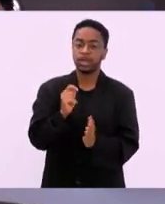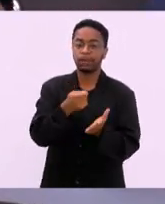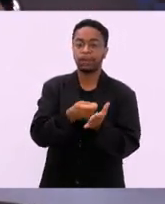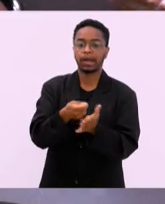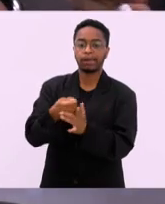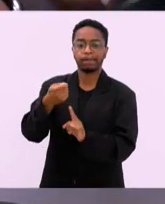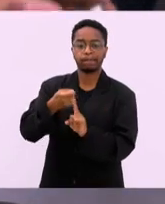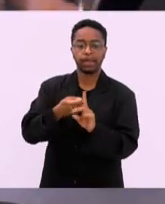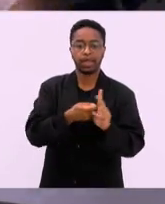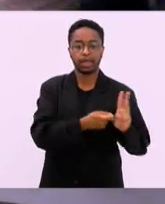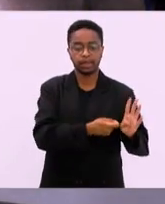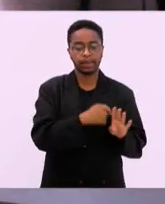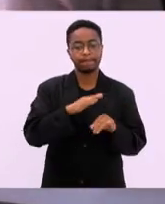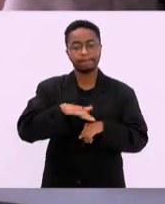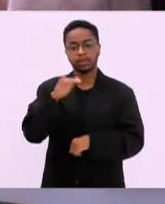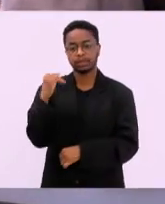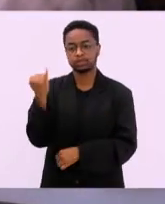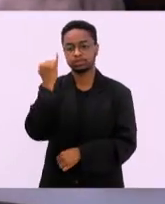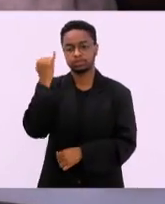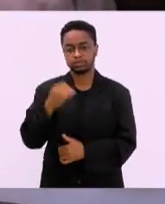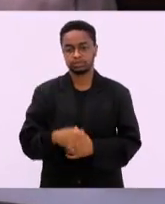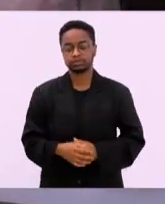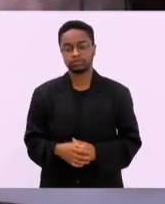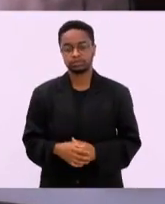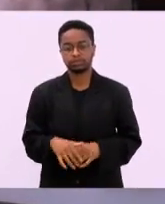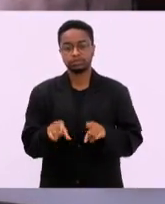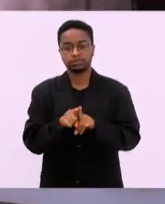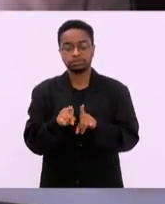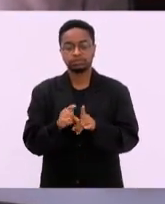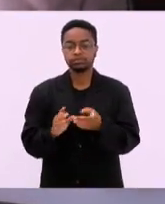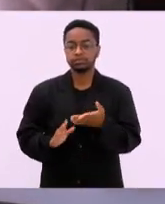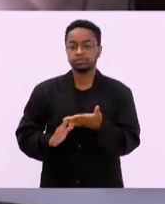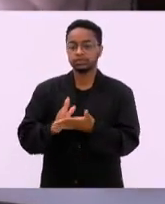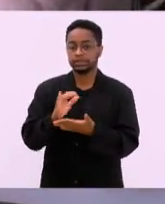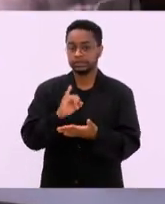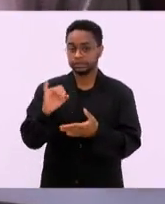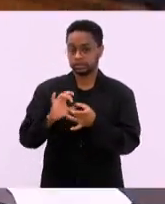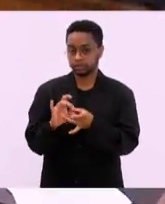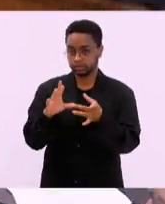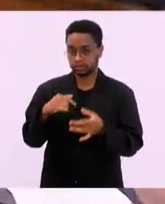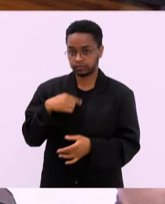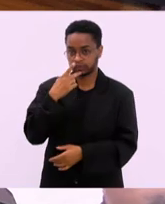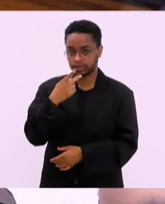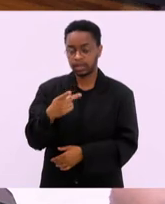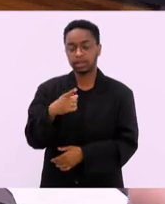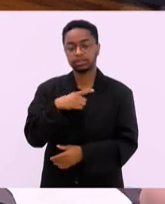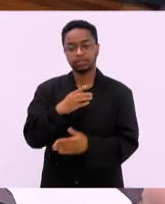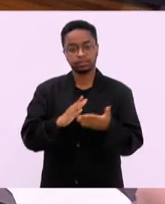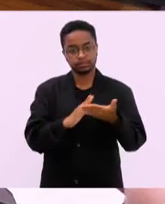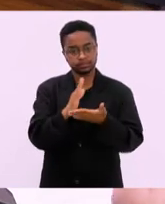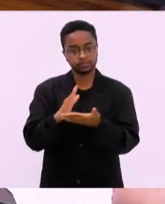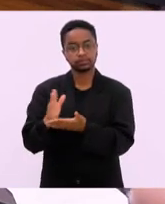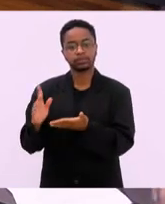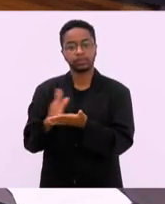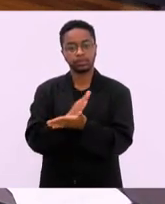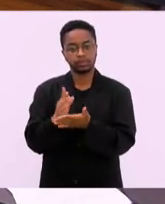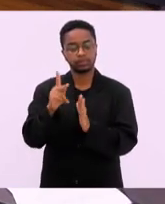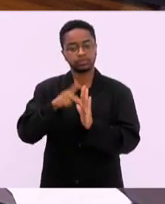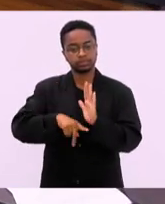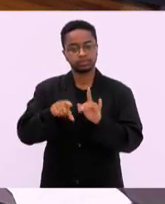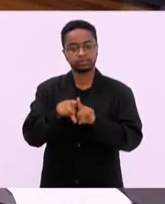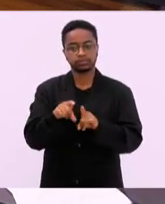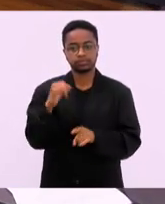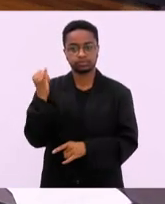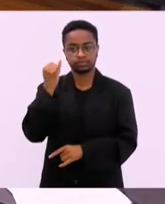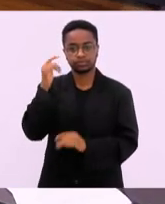forma de crédito que é mais importante. A gente aprovou também, se Vossa Excelência me permite, a gente aprovou alguns projetos bastante pertinentes,